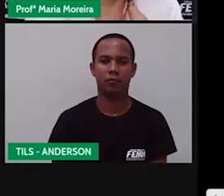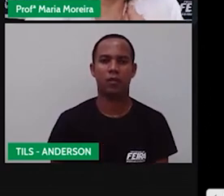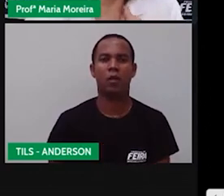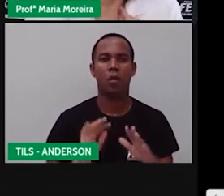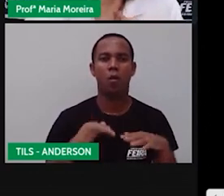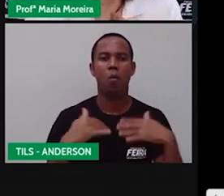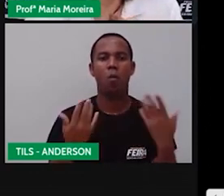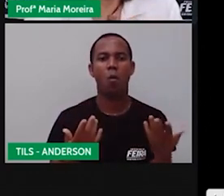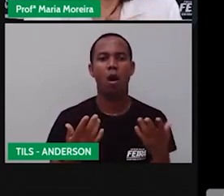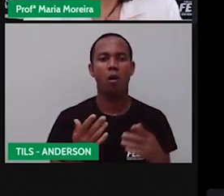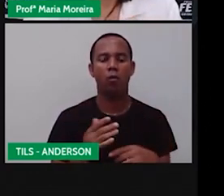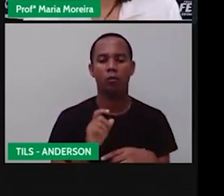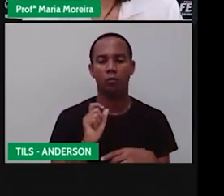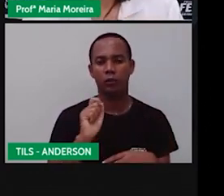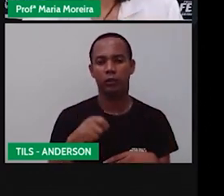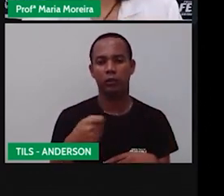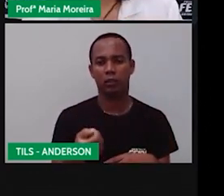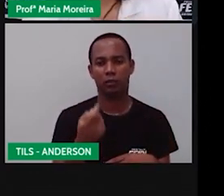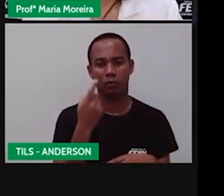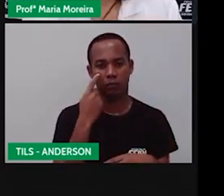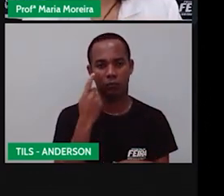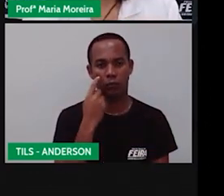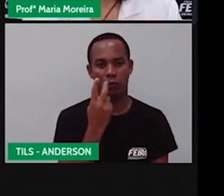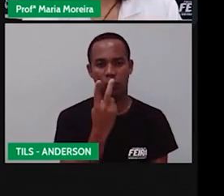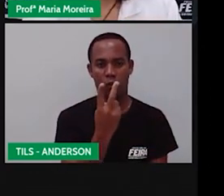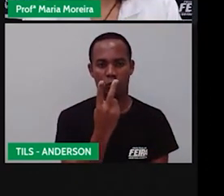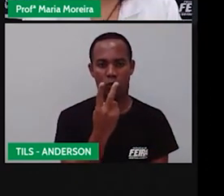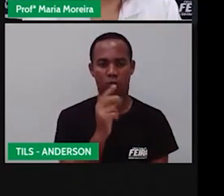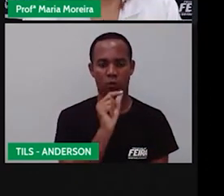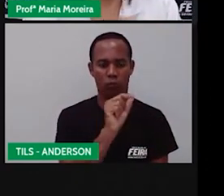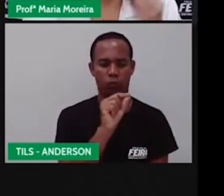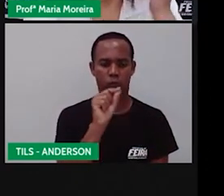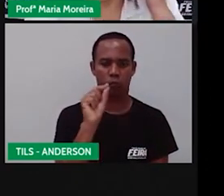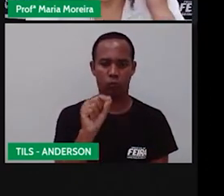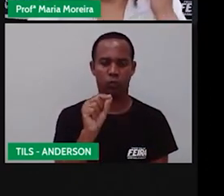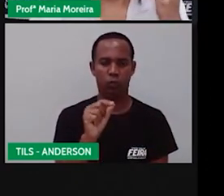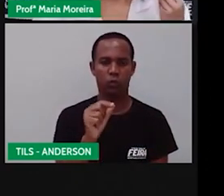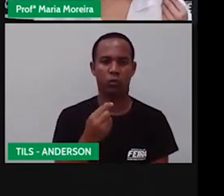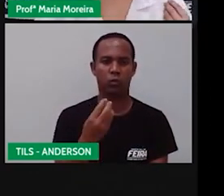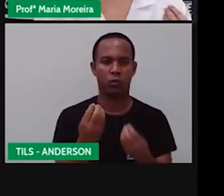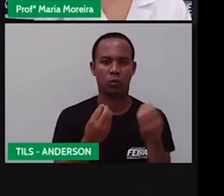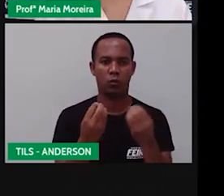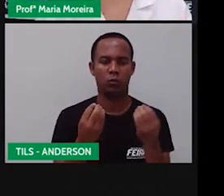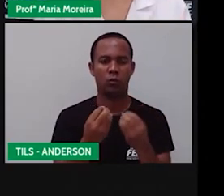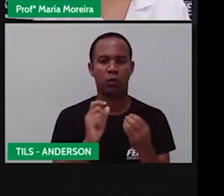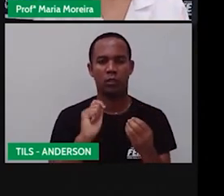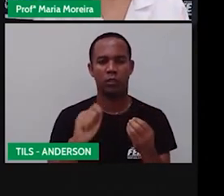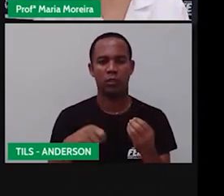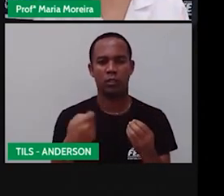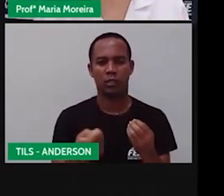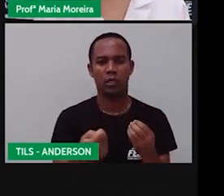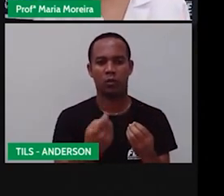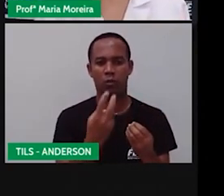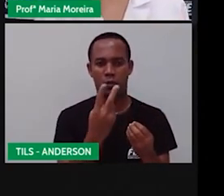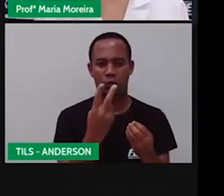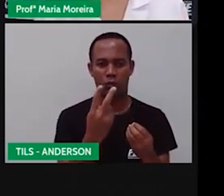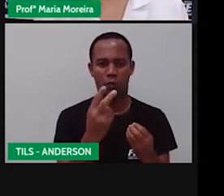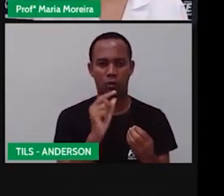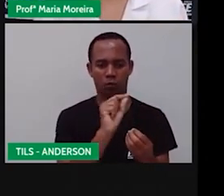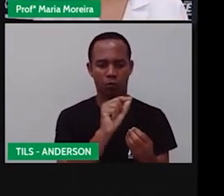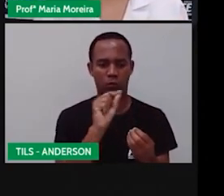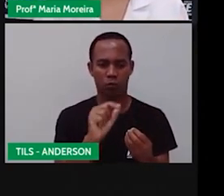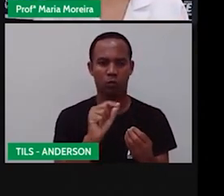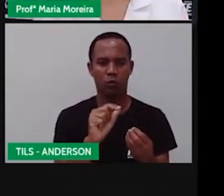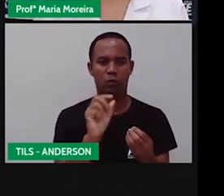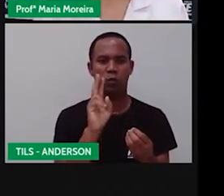Qual o nosso próximo sinal? Dois pontos, né? Esse sinal de dois pontos, ele pode